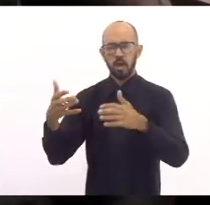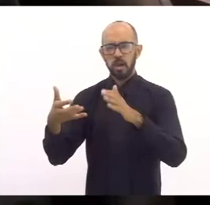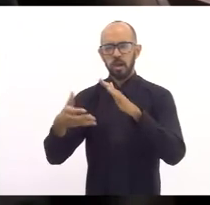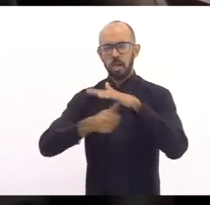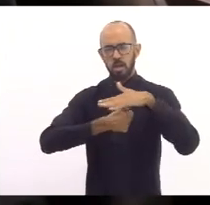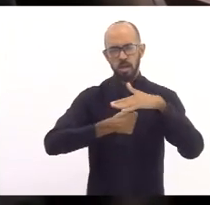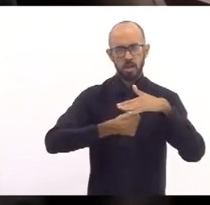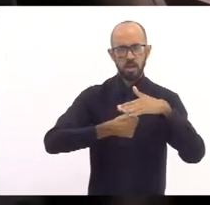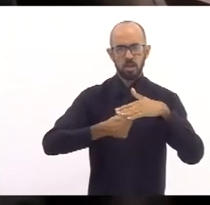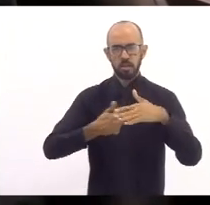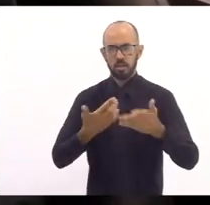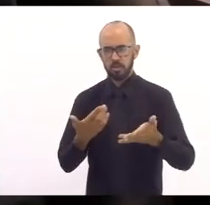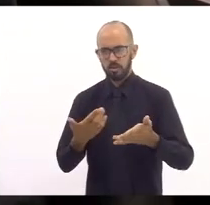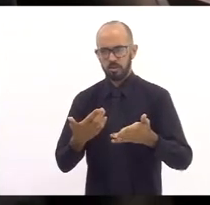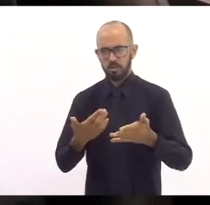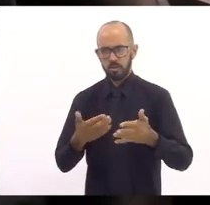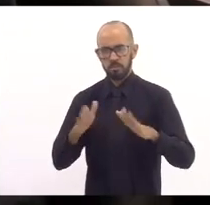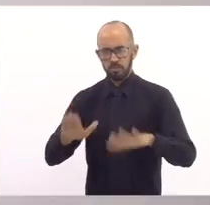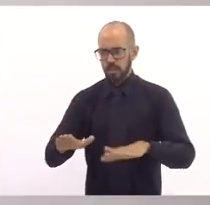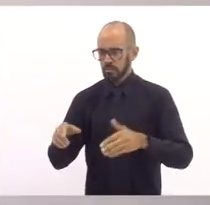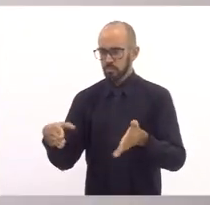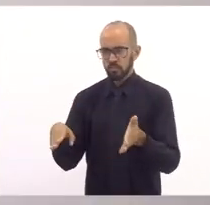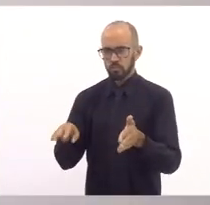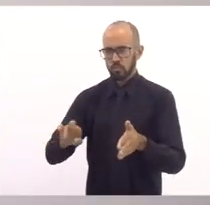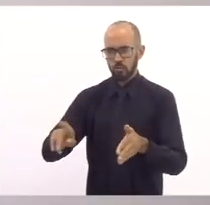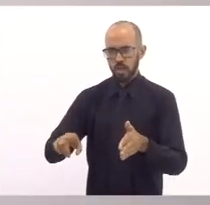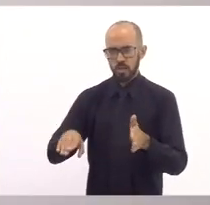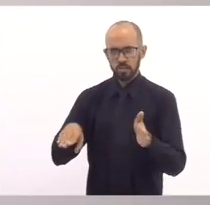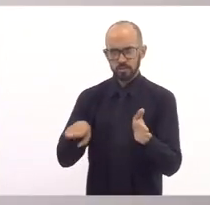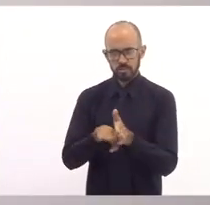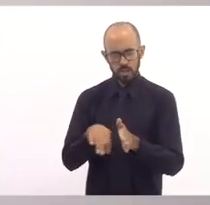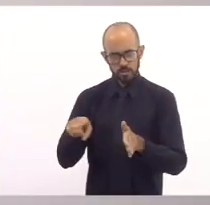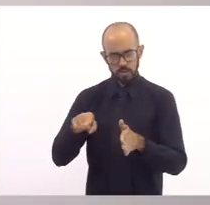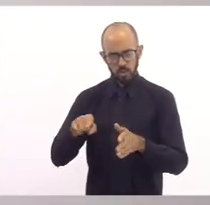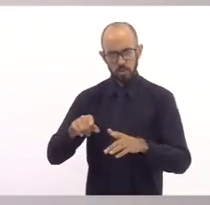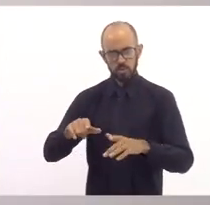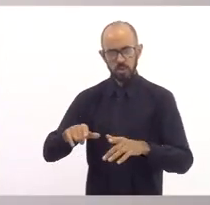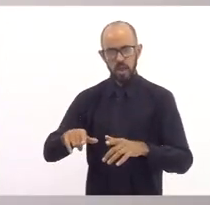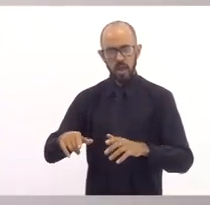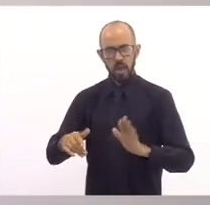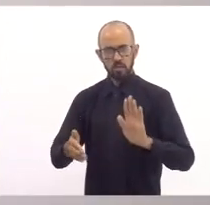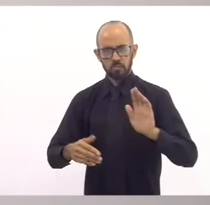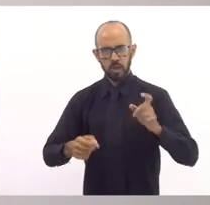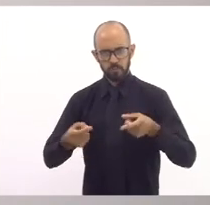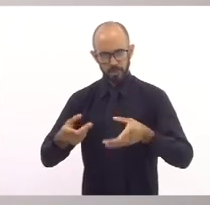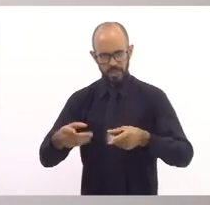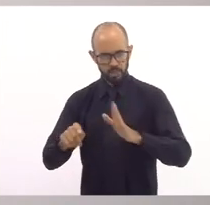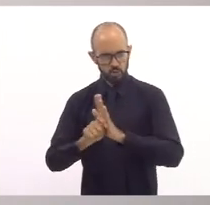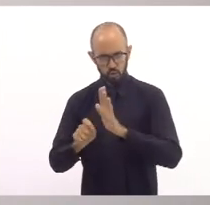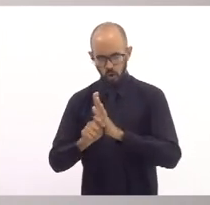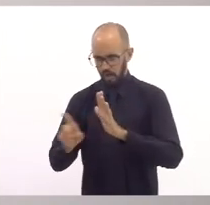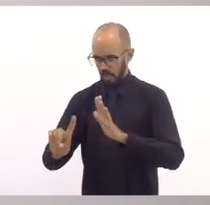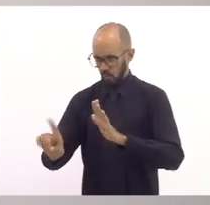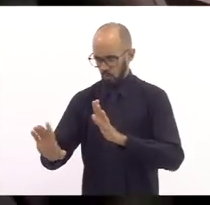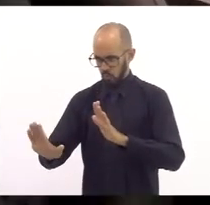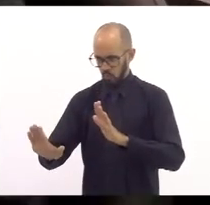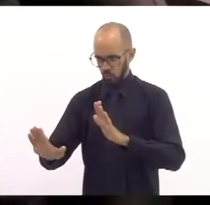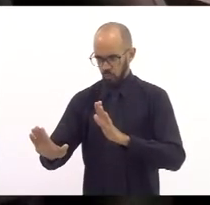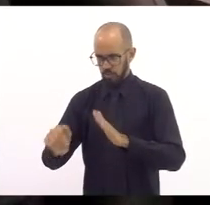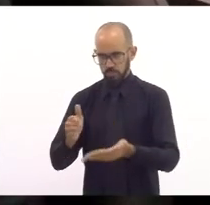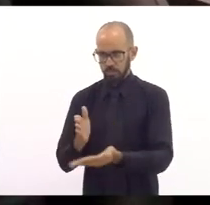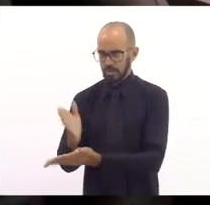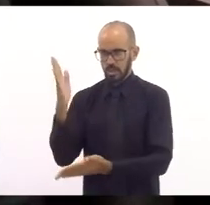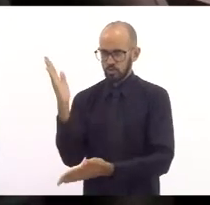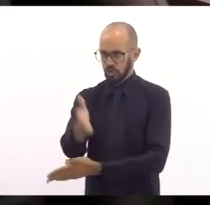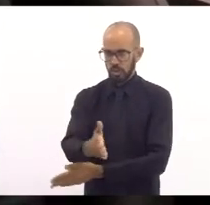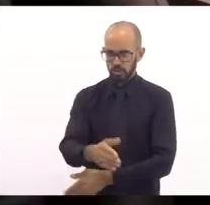como críticos. Mas não naquelas estações especificamente que está sendo dominada pelo narcotráfico. Essas não, se passar direto. Na verdade, é difícil vocês